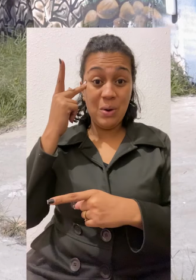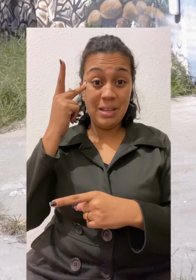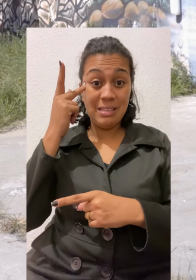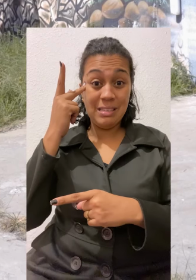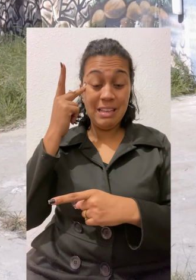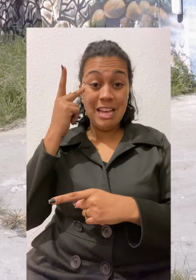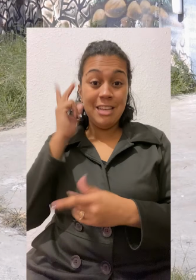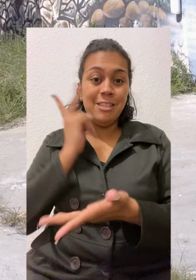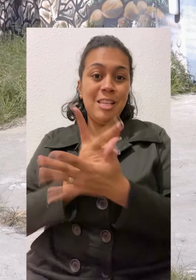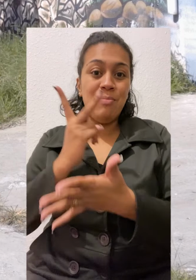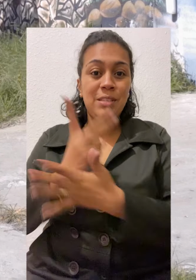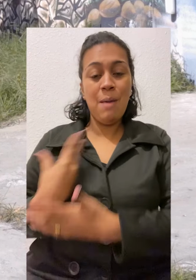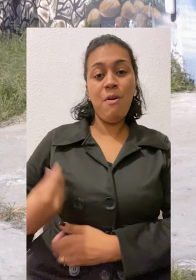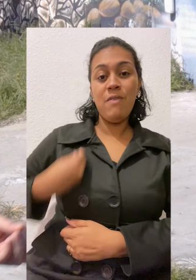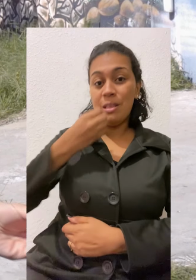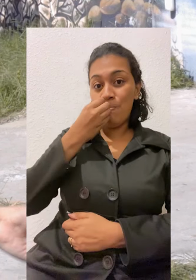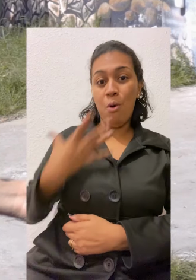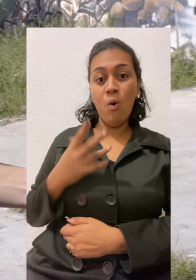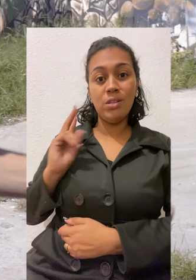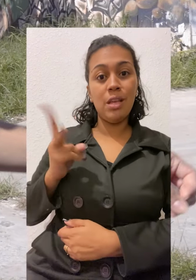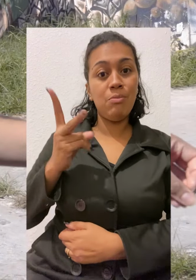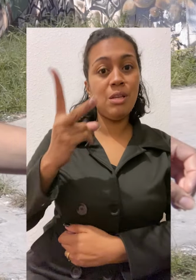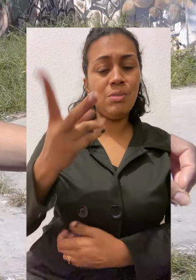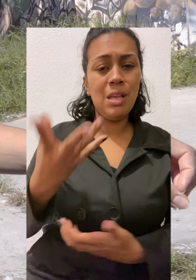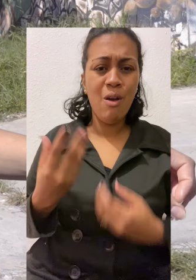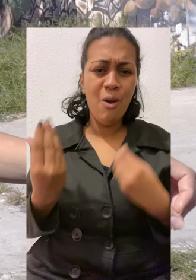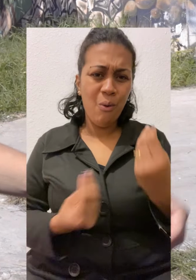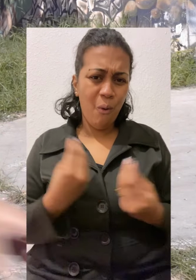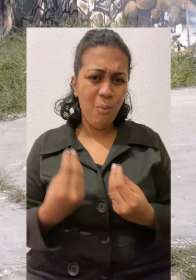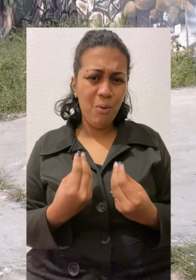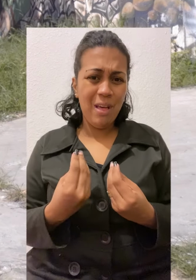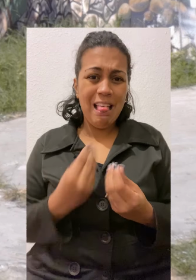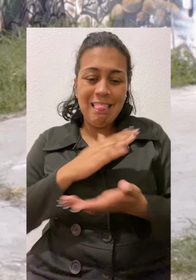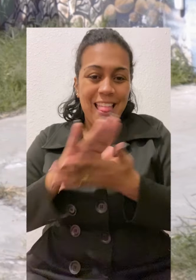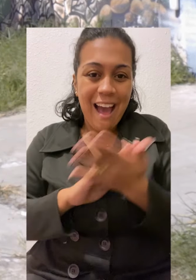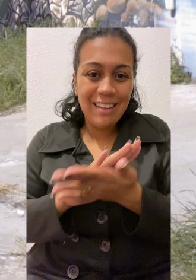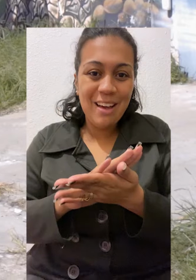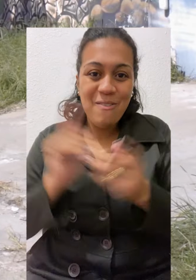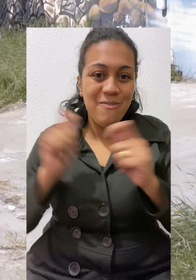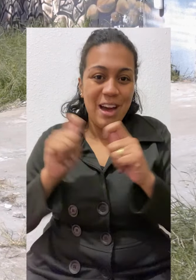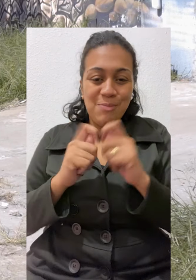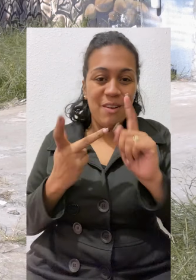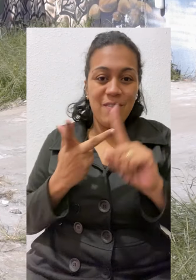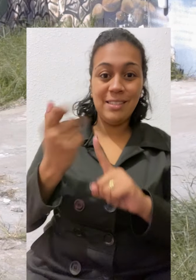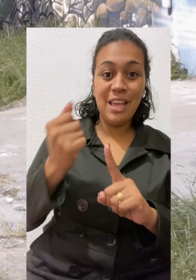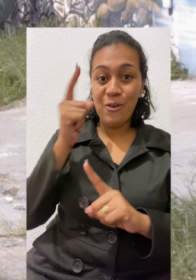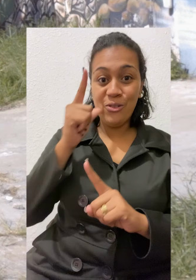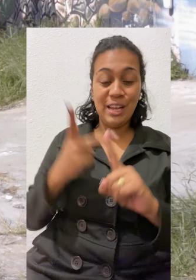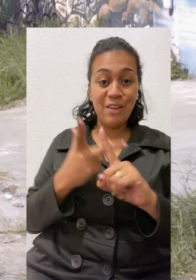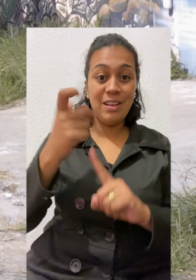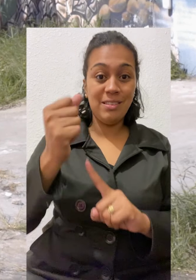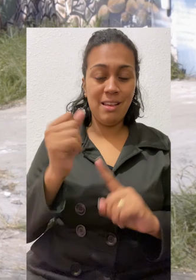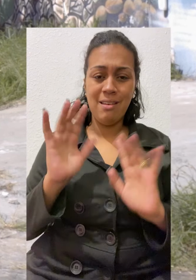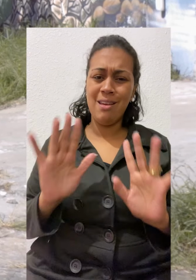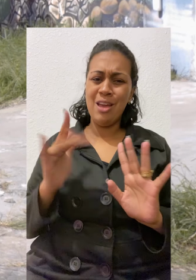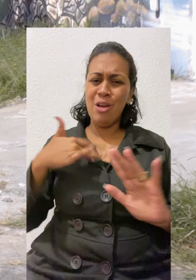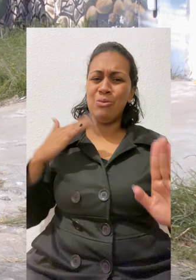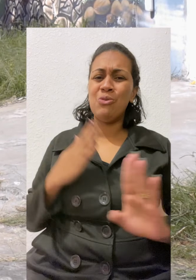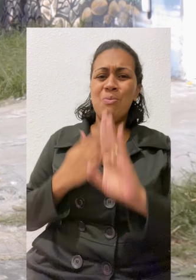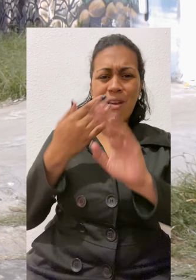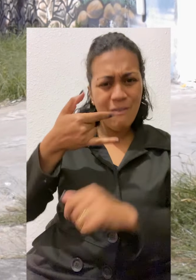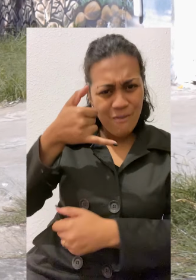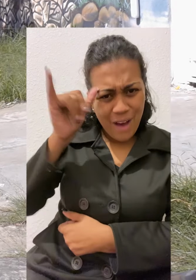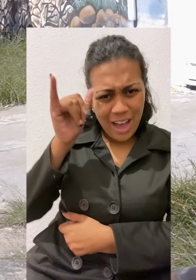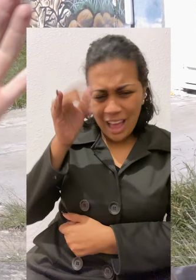passa cheque, mas segue cagando ovo de ouro pelo cu do outro. O pior é que nem choca. Chocada fiquei eu ao descobrir que de